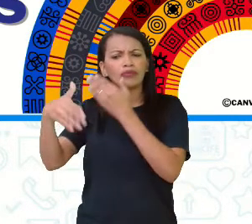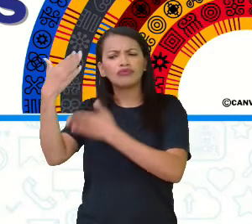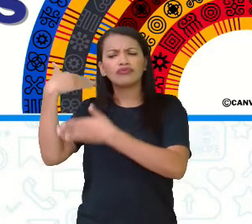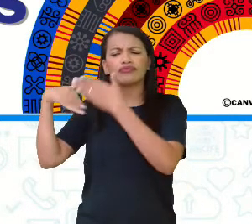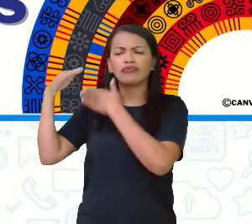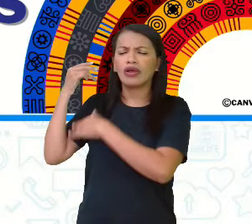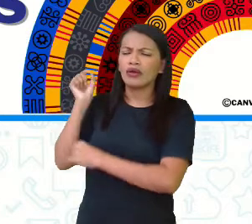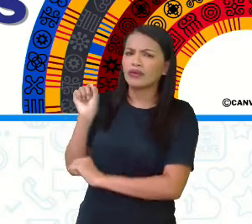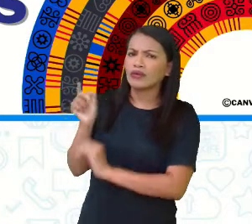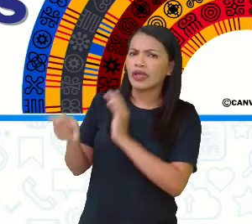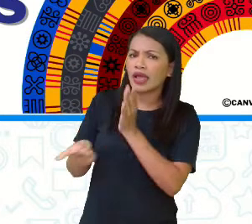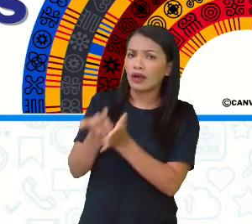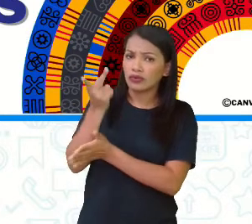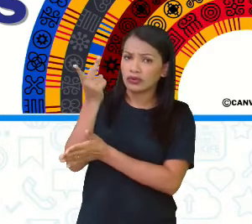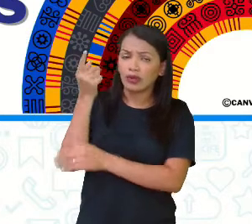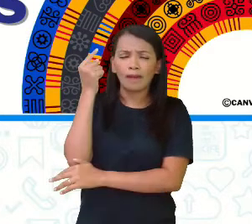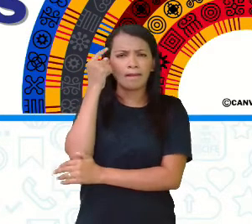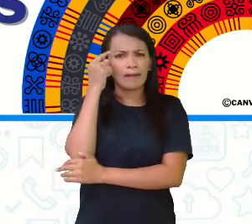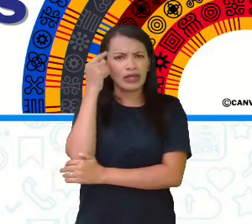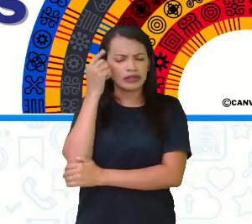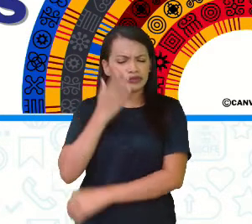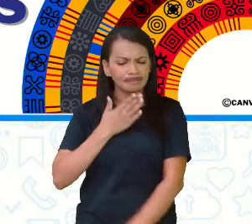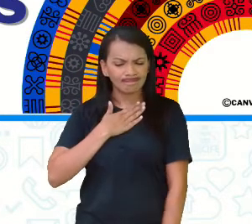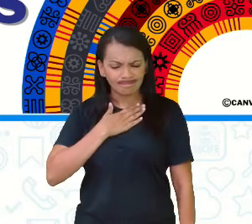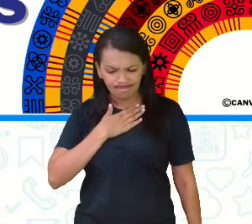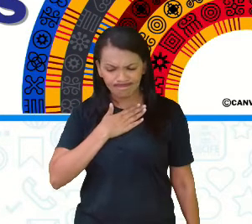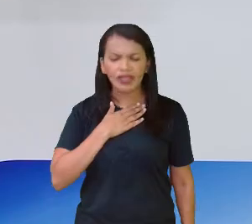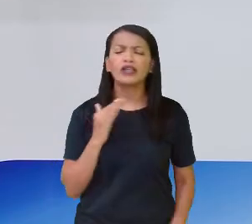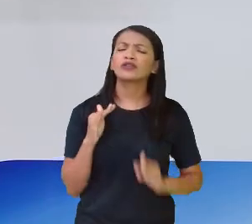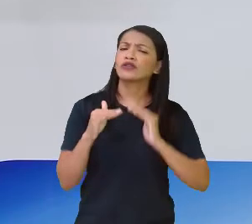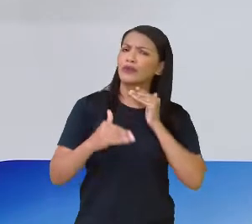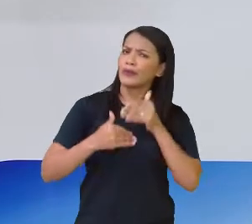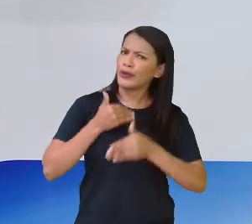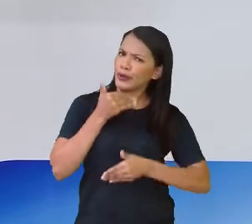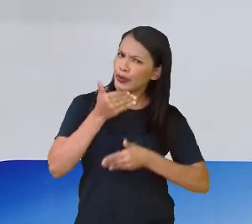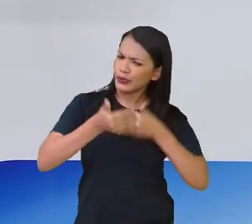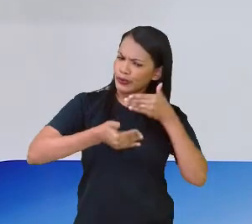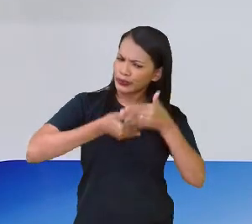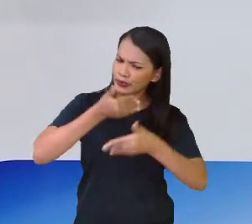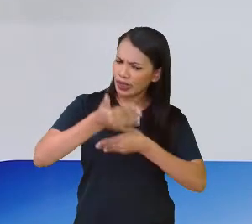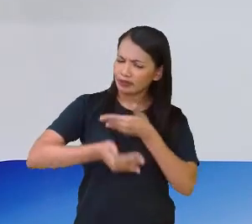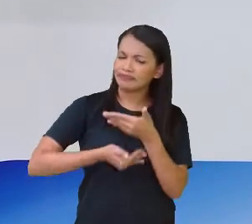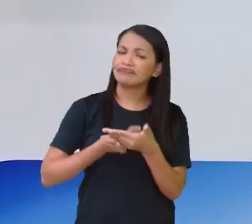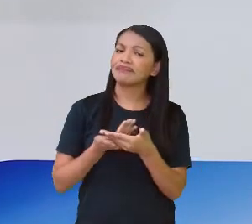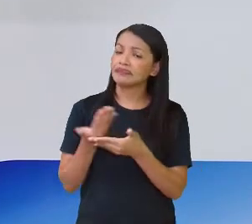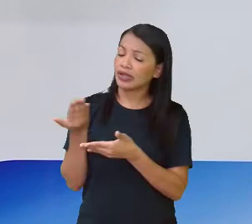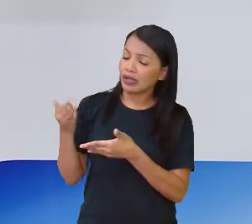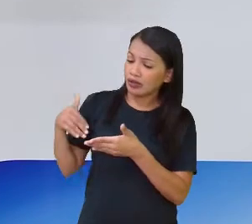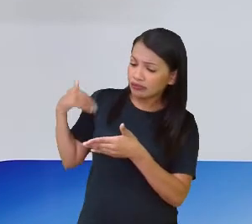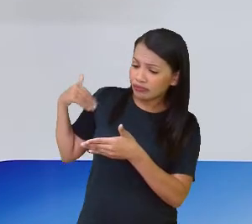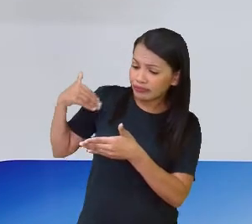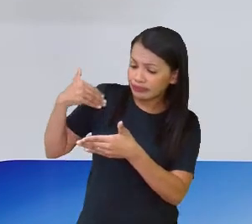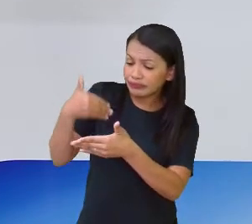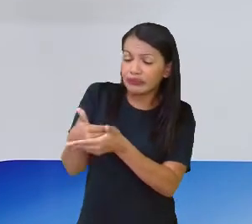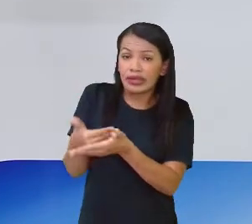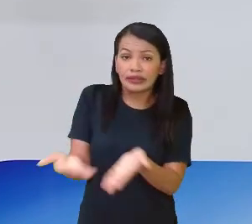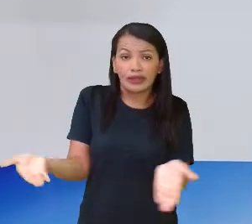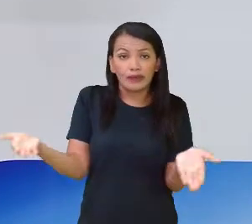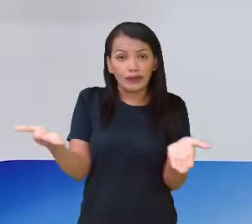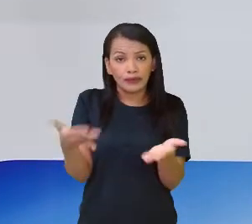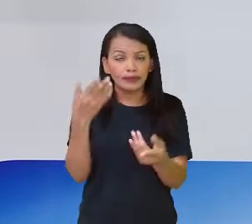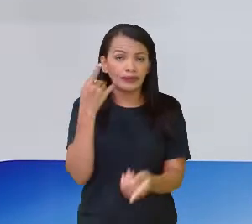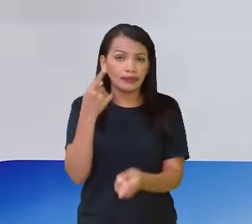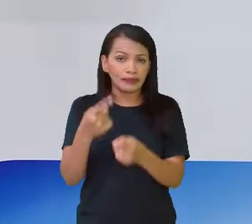que aconteceu. Pensa em todo o processo até a gente chegar nos dias de hoje. Por